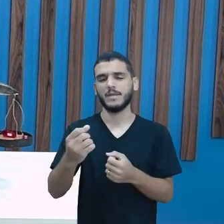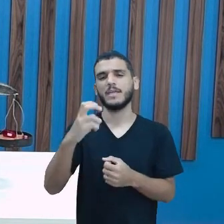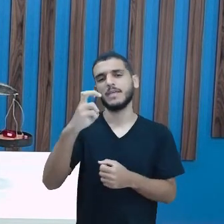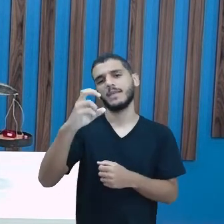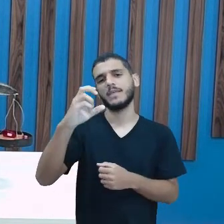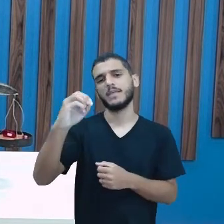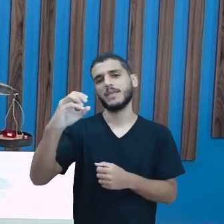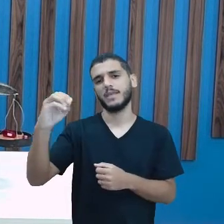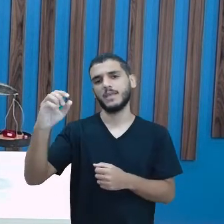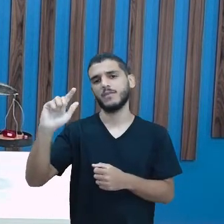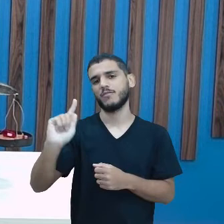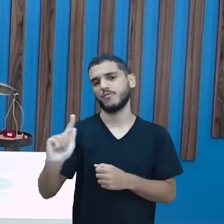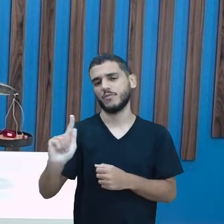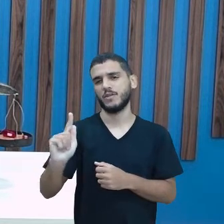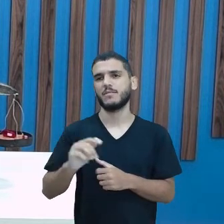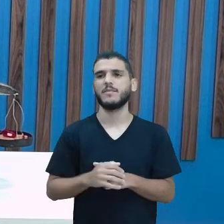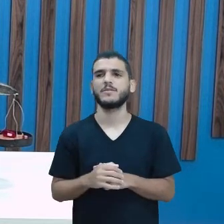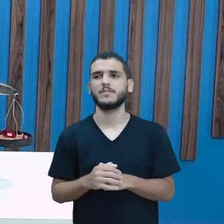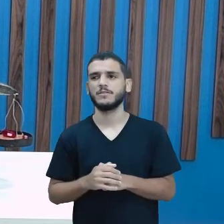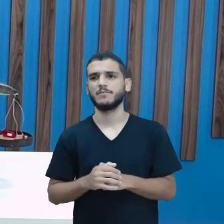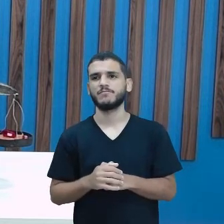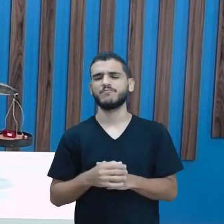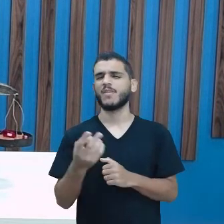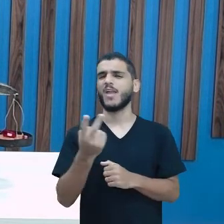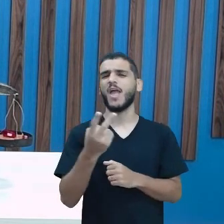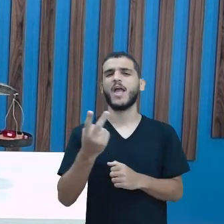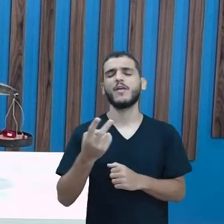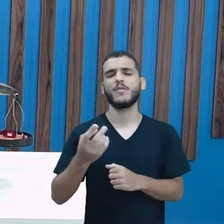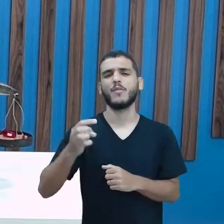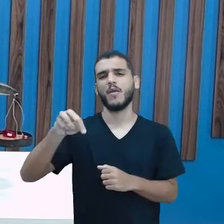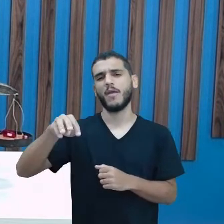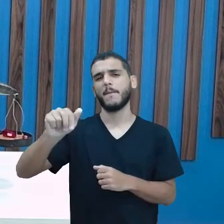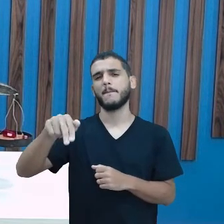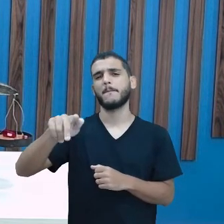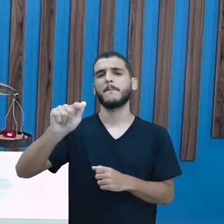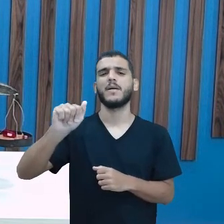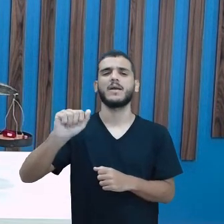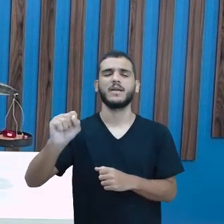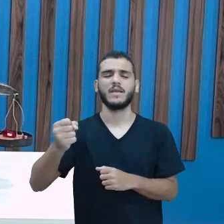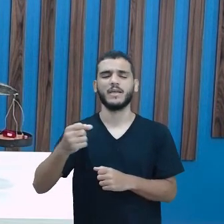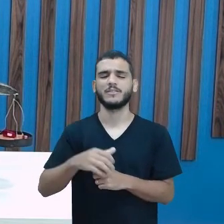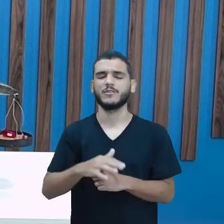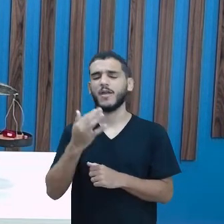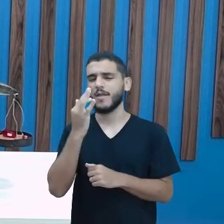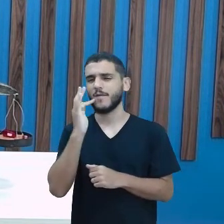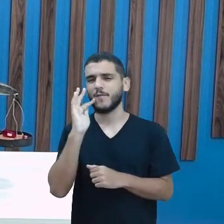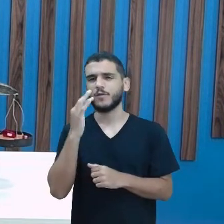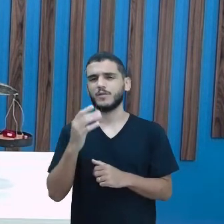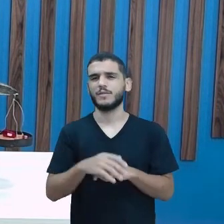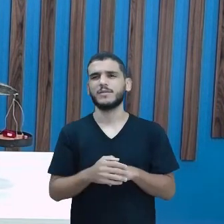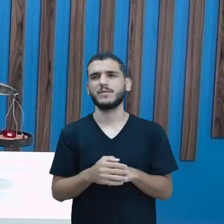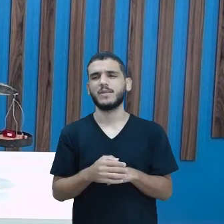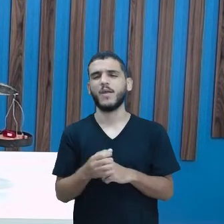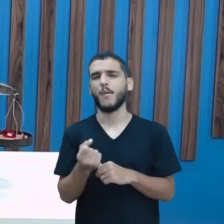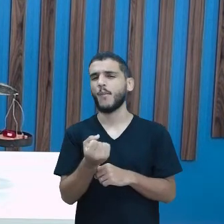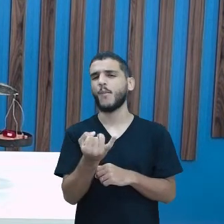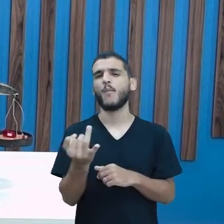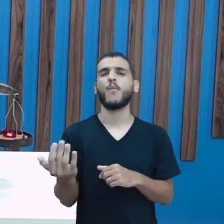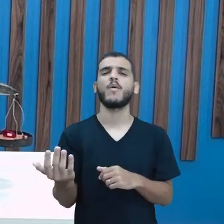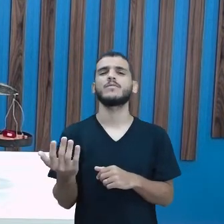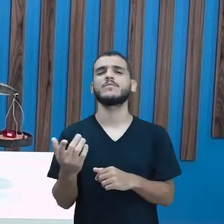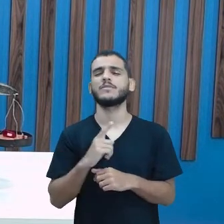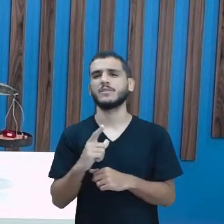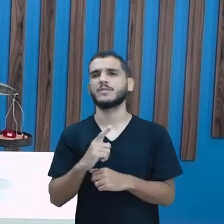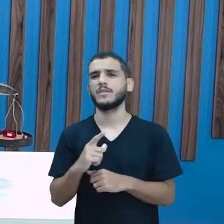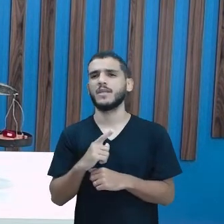gramas. E essas duas mangas? Será que vocês conseguem me dizer quanto vale a massa dessa